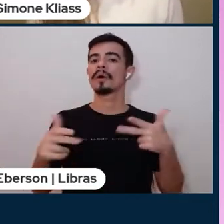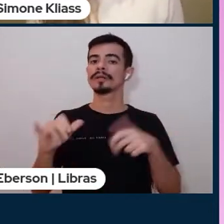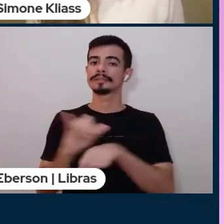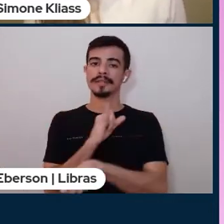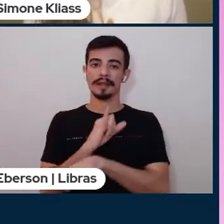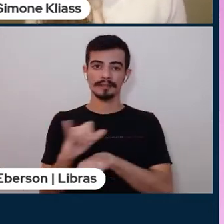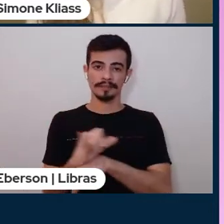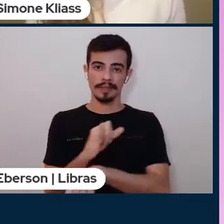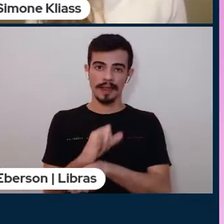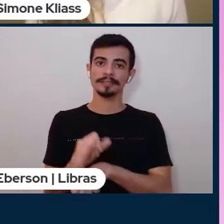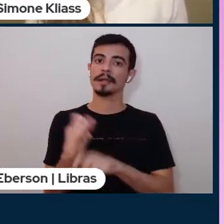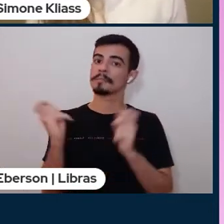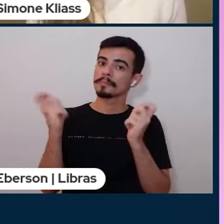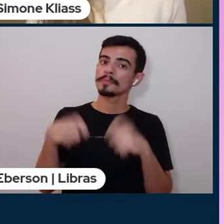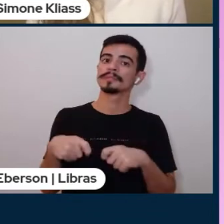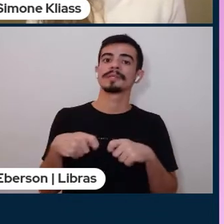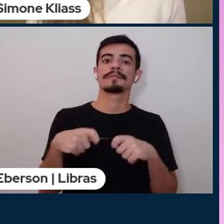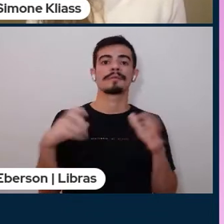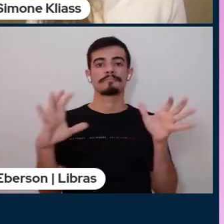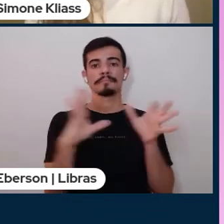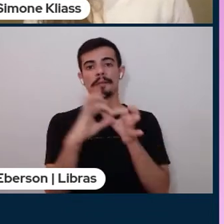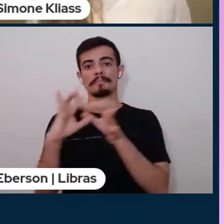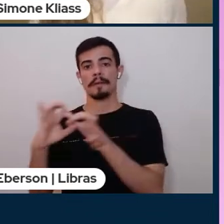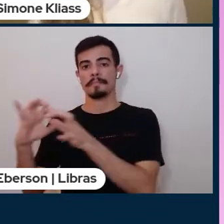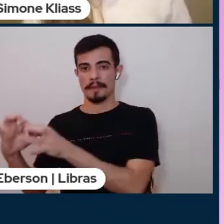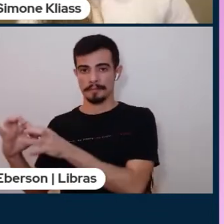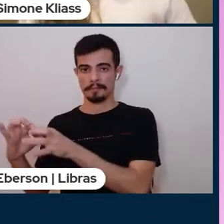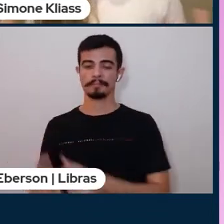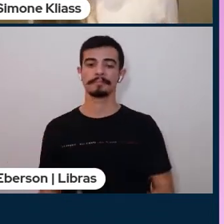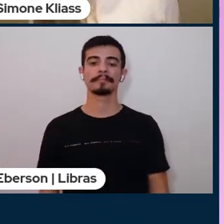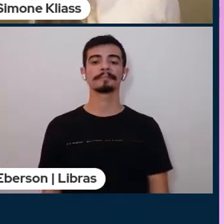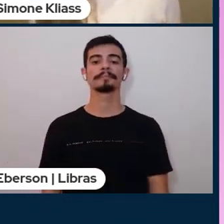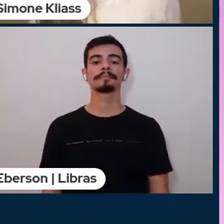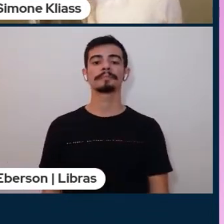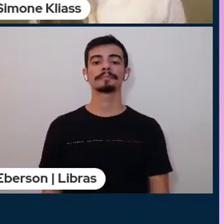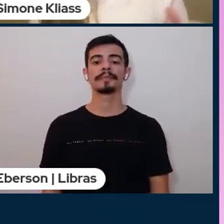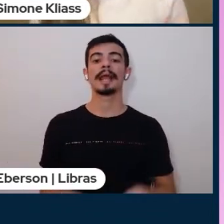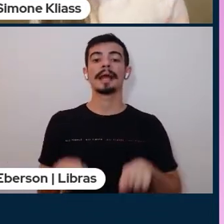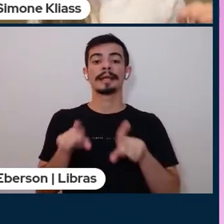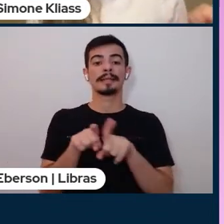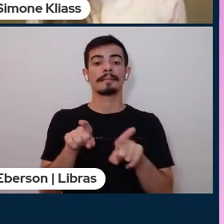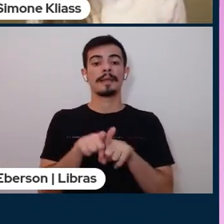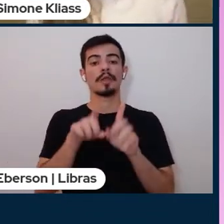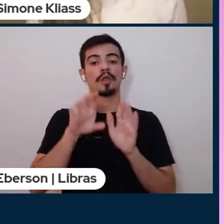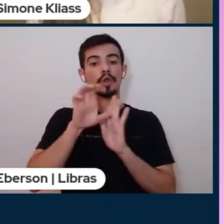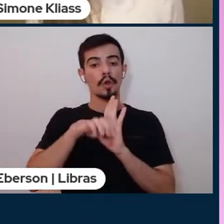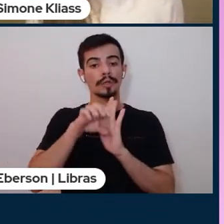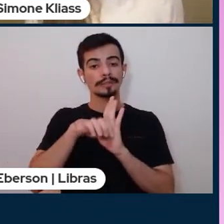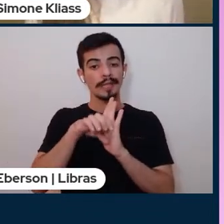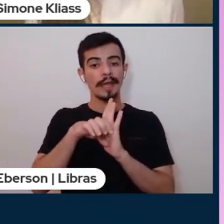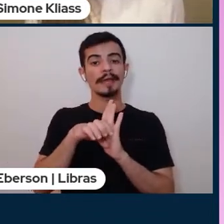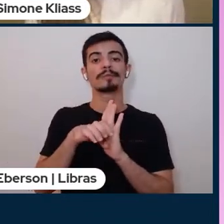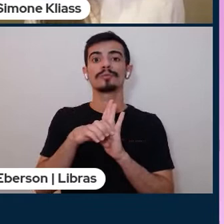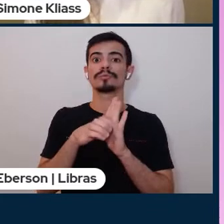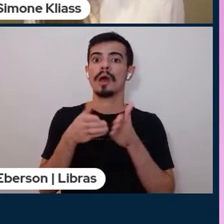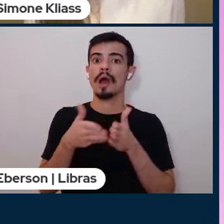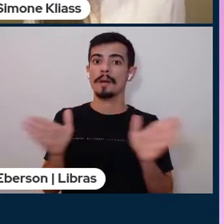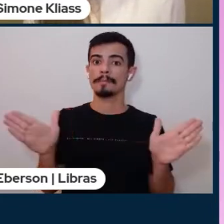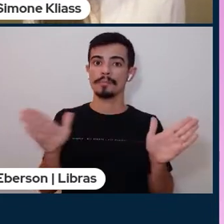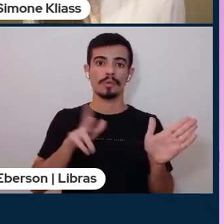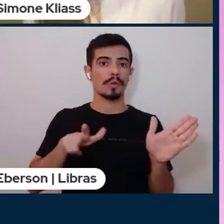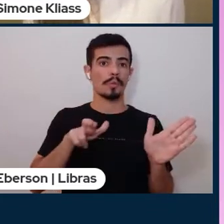ser conversar interoperabilidade de sistemas é um conceito muito amplo não tá ligado só a meta verso